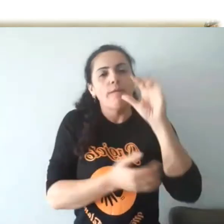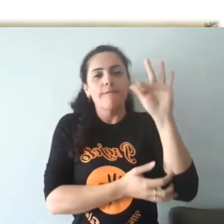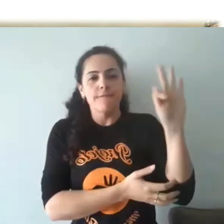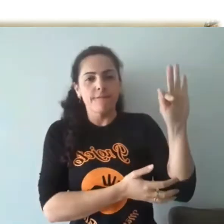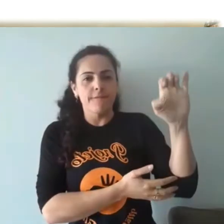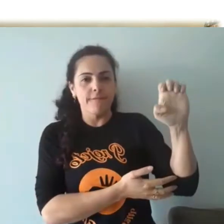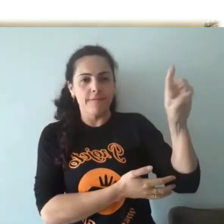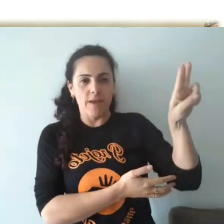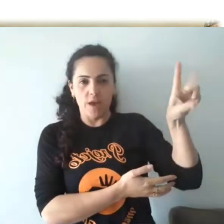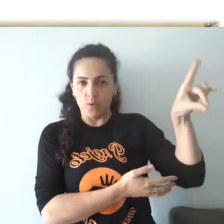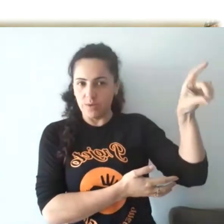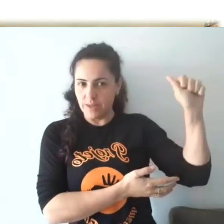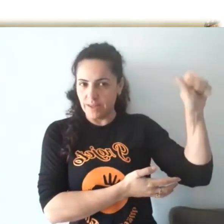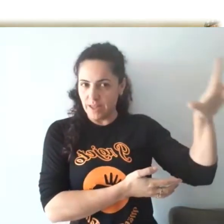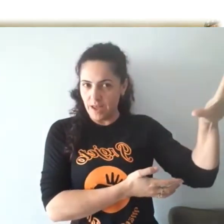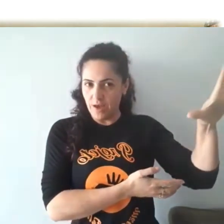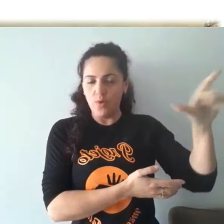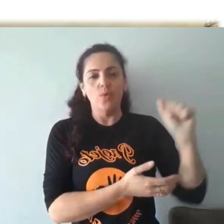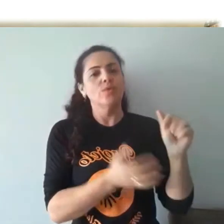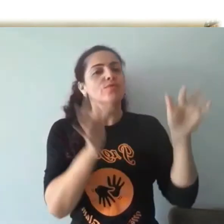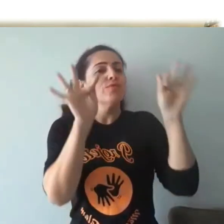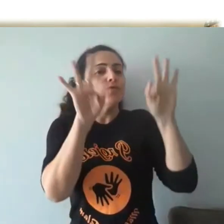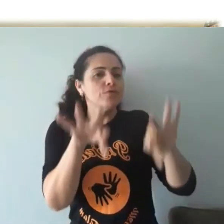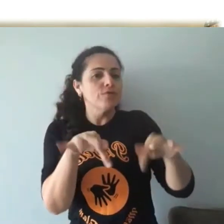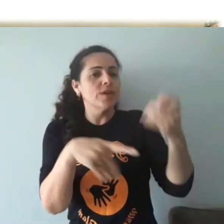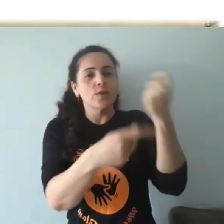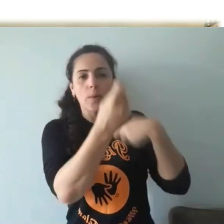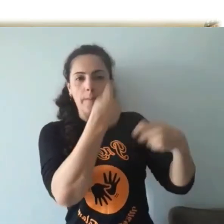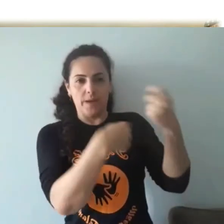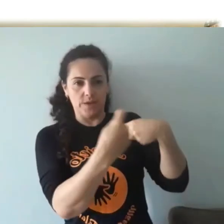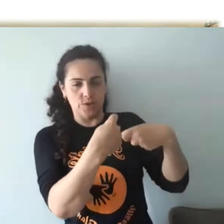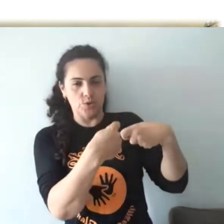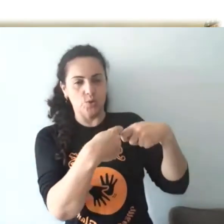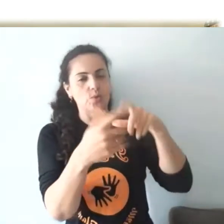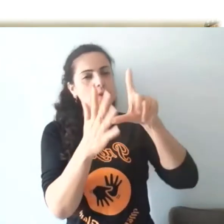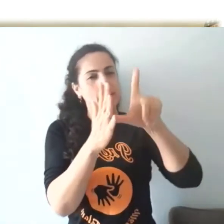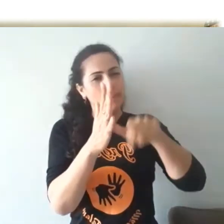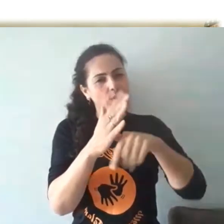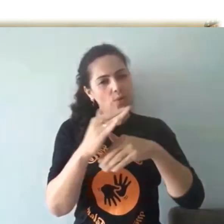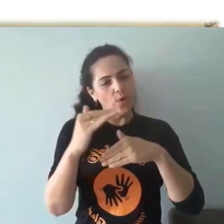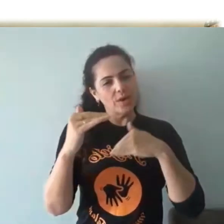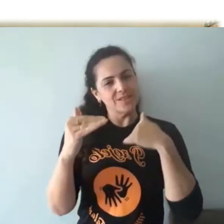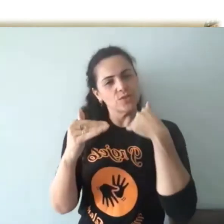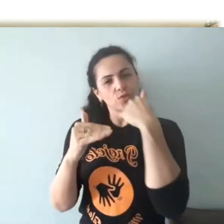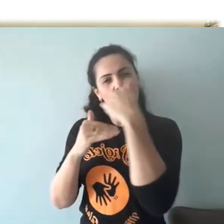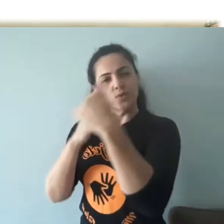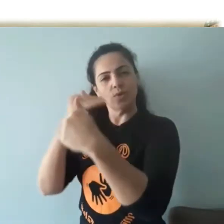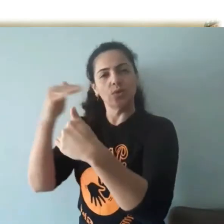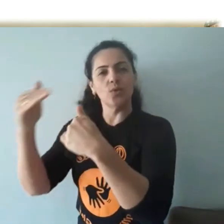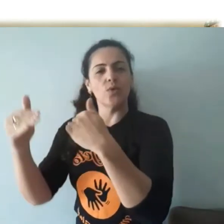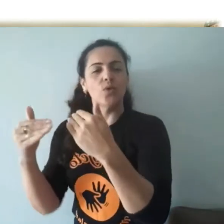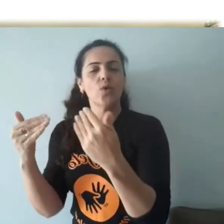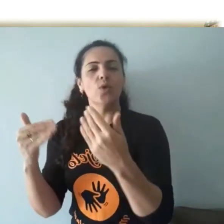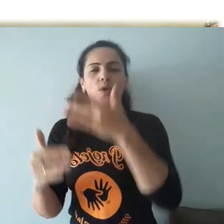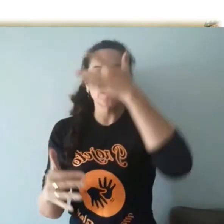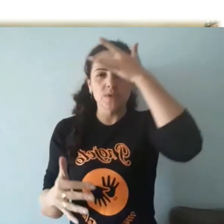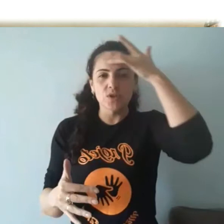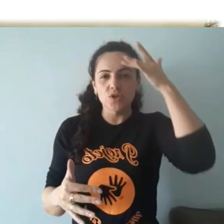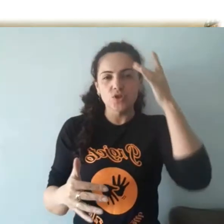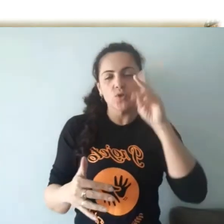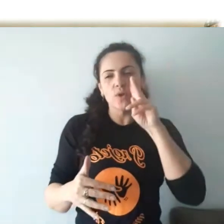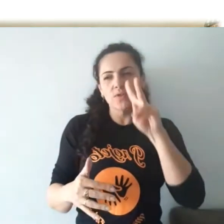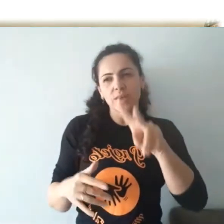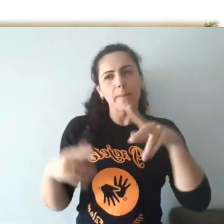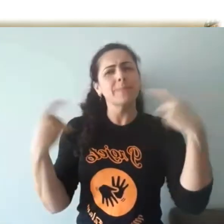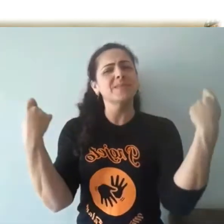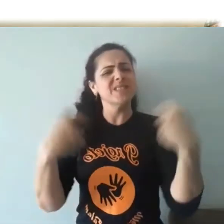No final, então, da Idade Média, a gente tem o ressurgimento do comércio, da moeda, de todos esses hábitos de vida aí na sociedade.